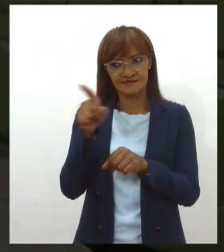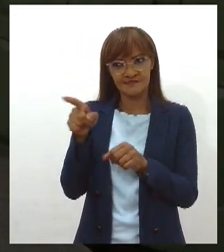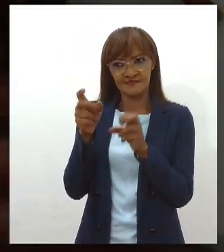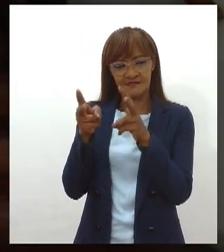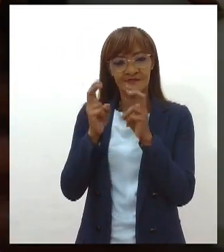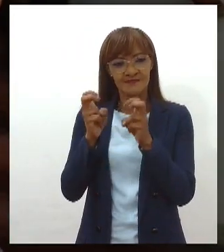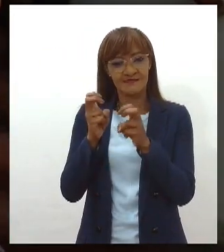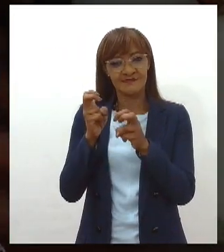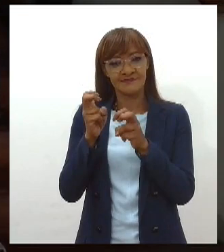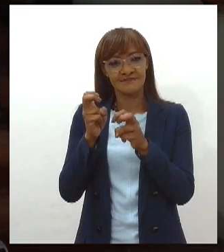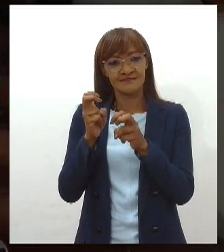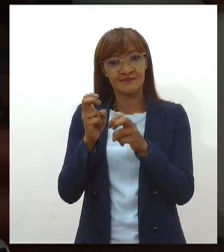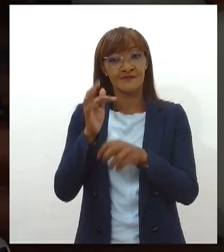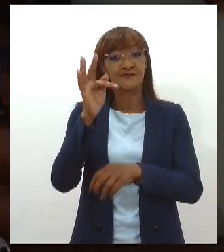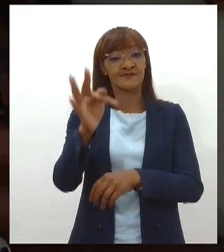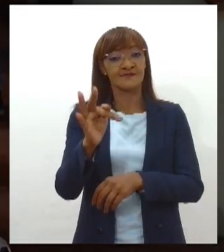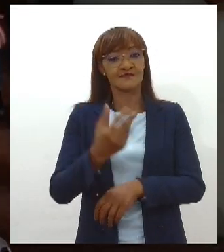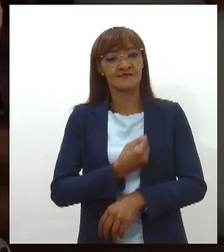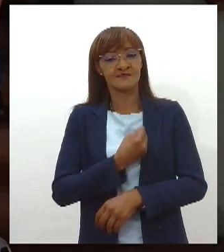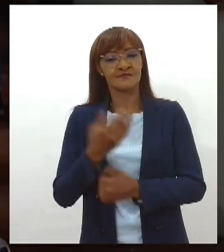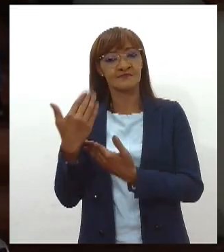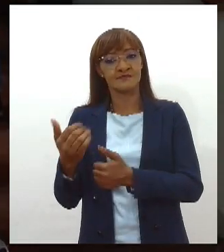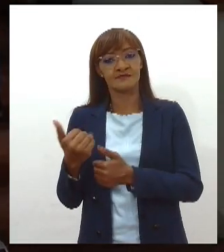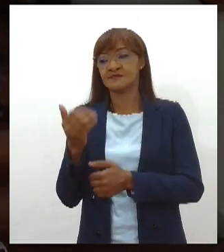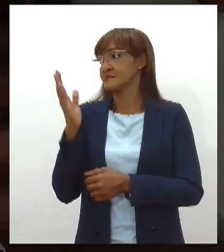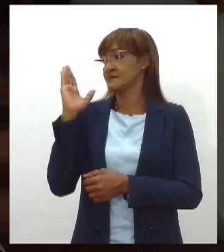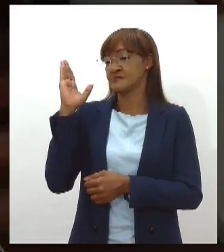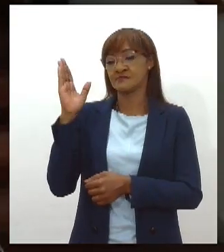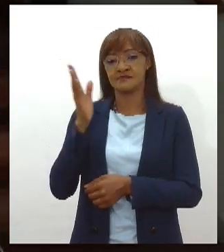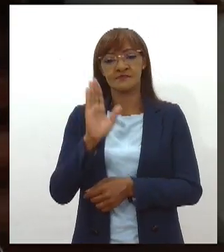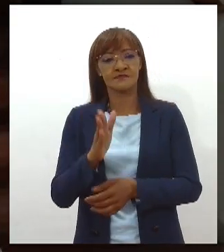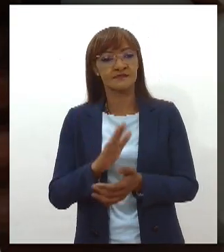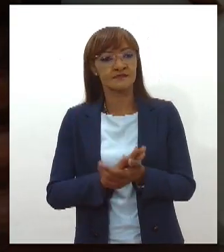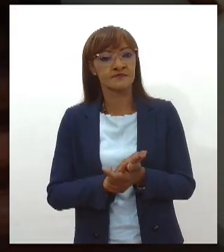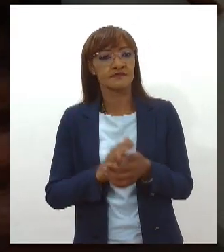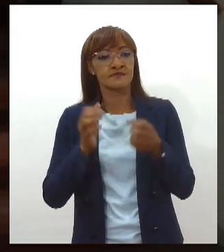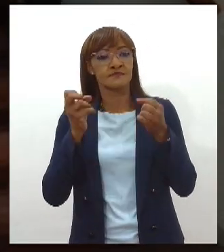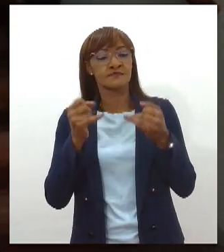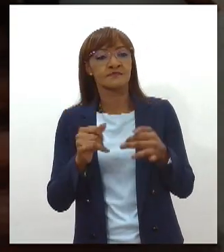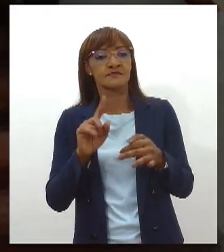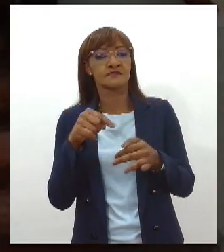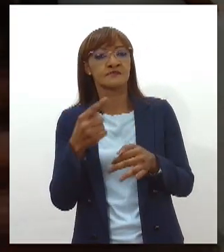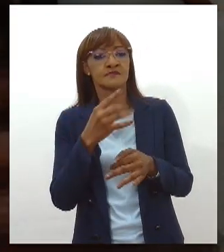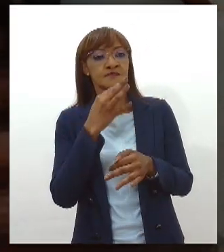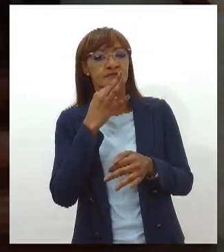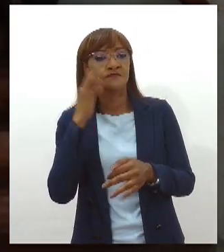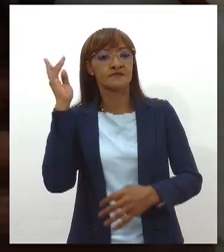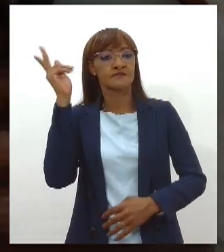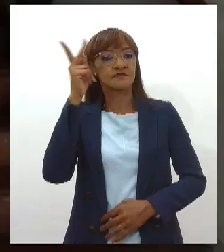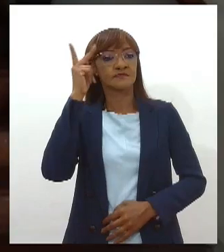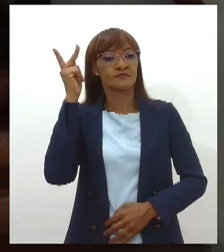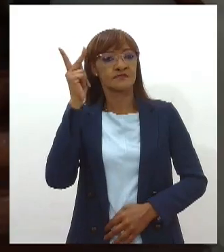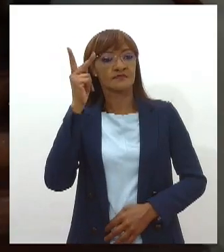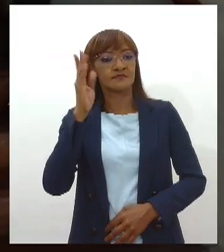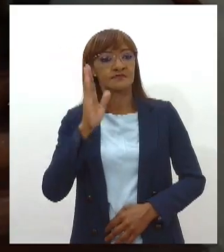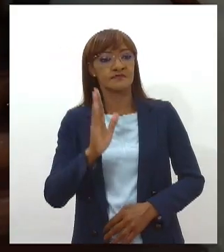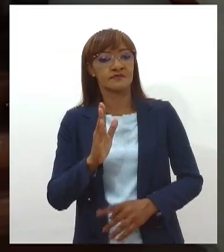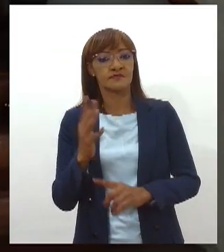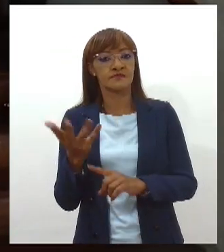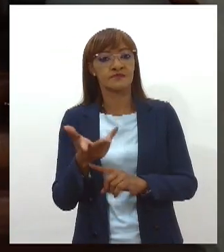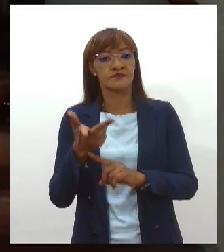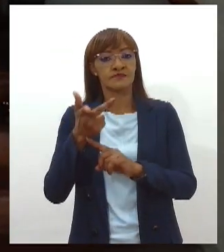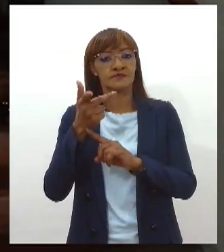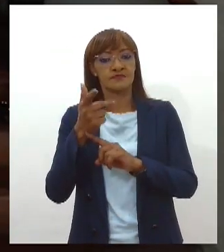nosso país. Após a explanação, eles conheceram a história das obras de arte instaladas no hall